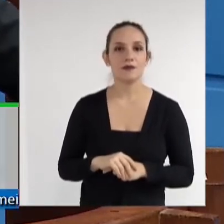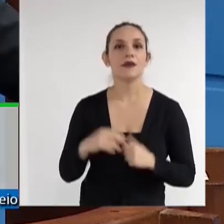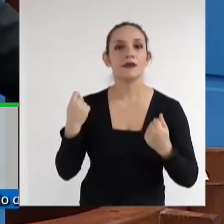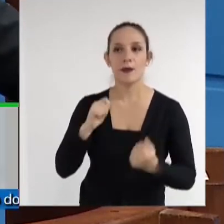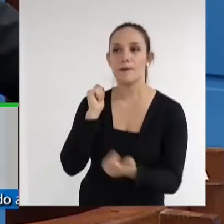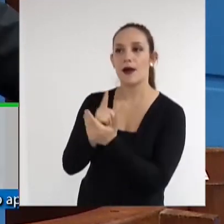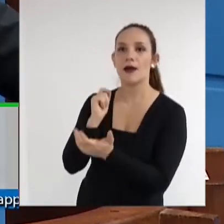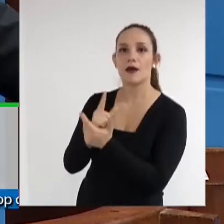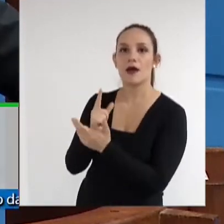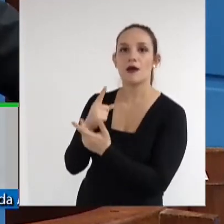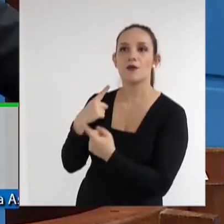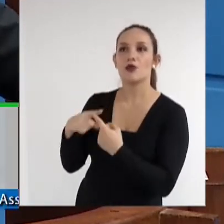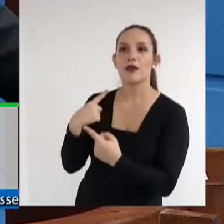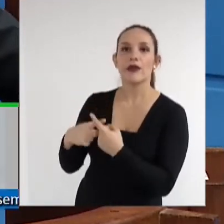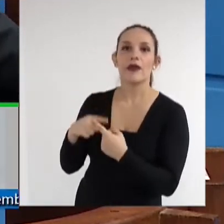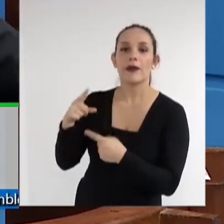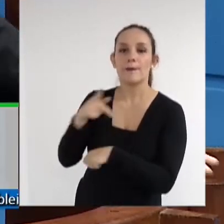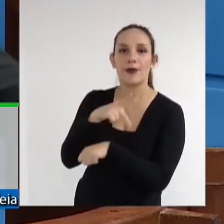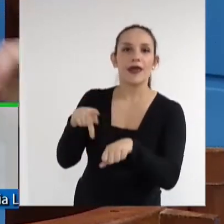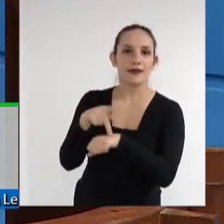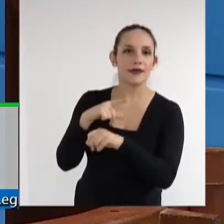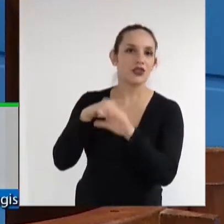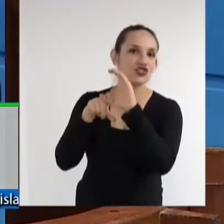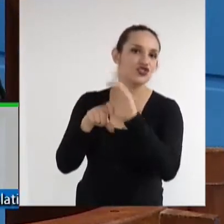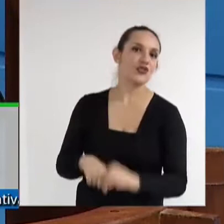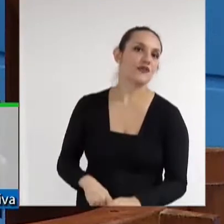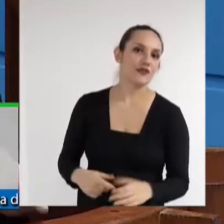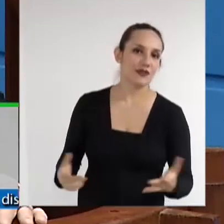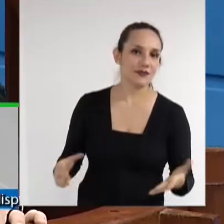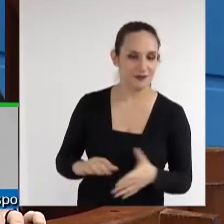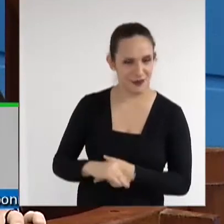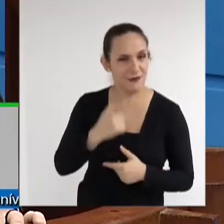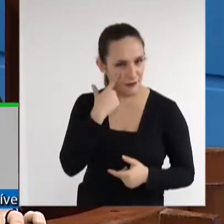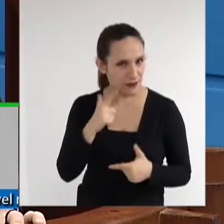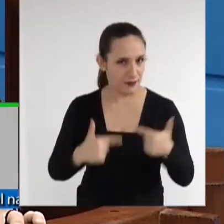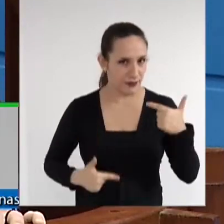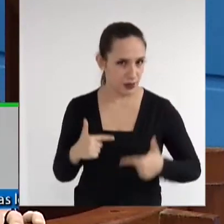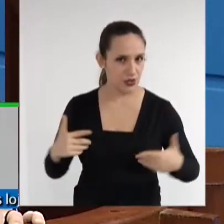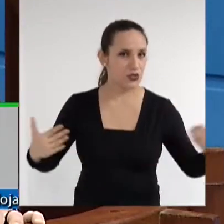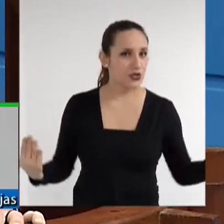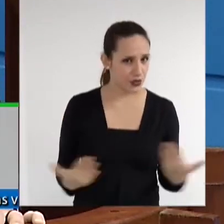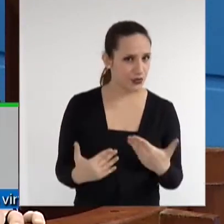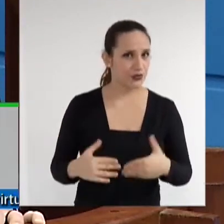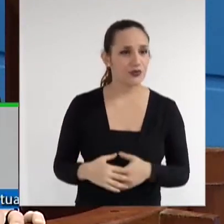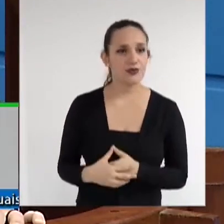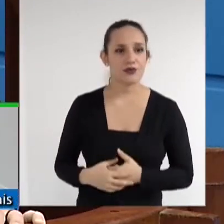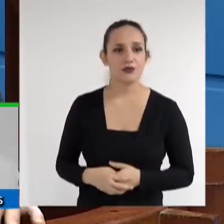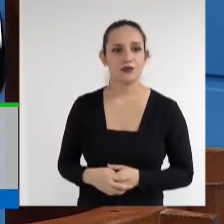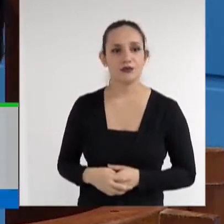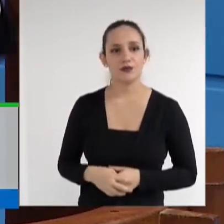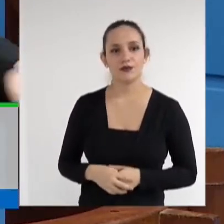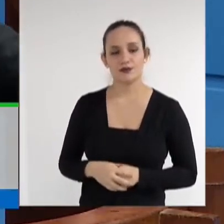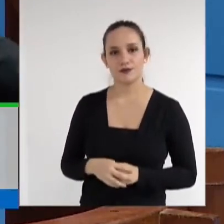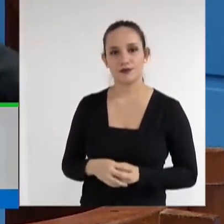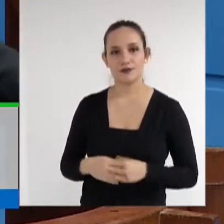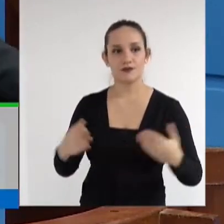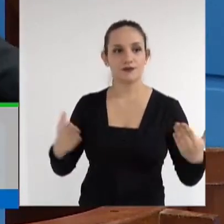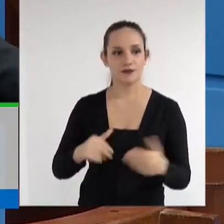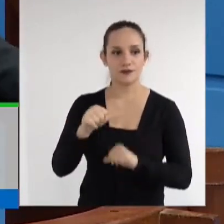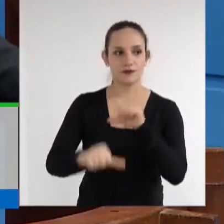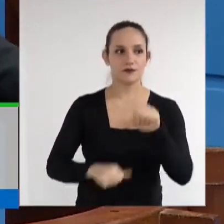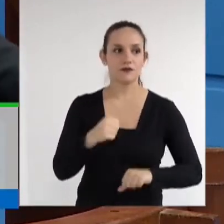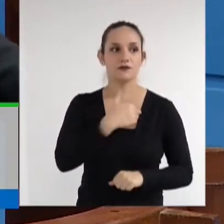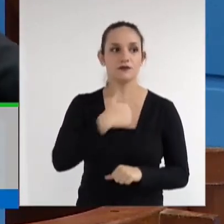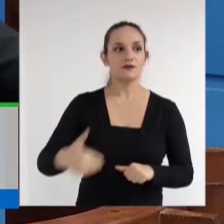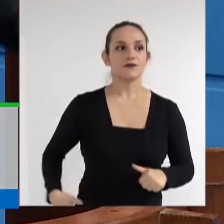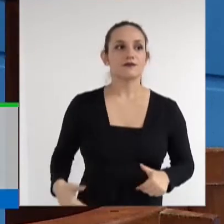da dívida pública. Então, essa que é a política que está vigorando no país hoje. Depois da mudança de